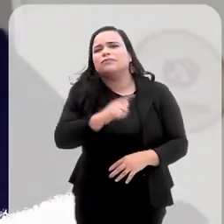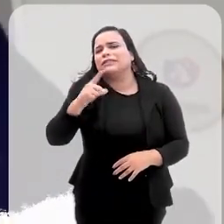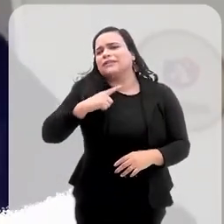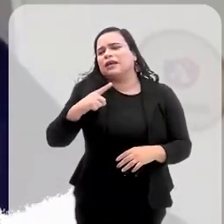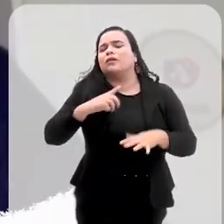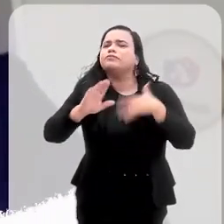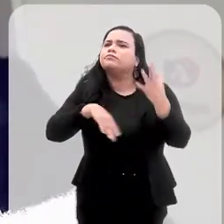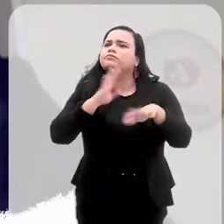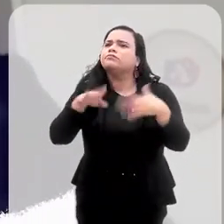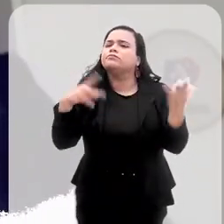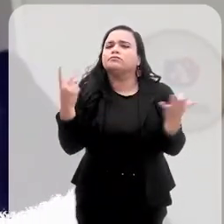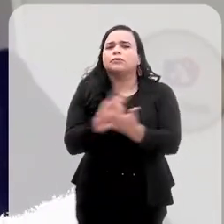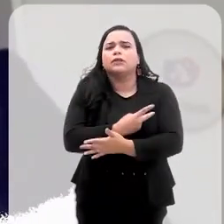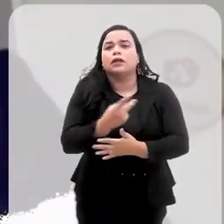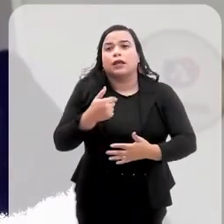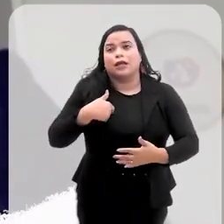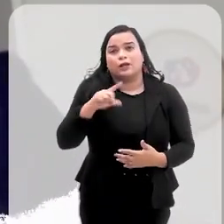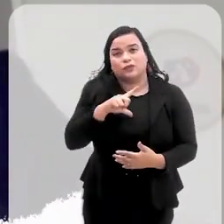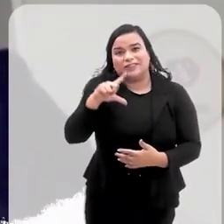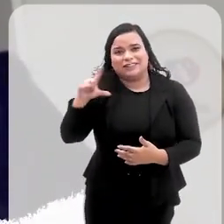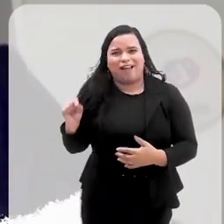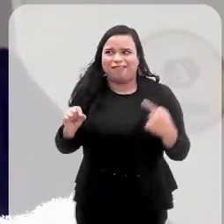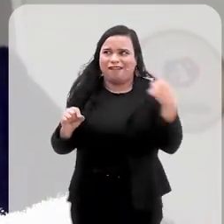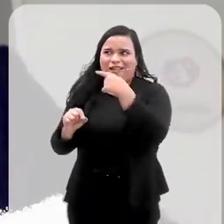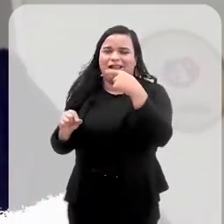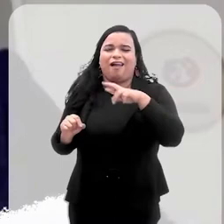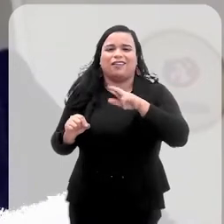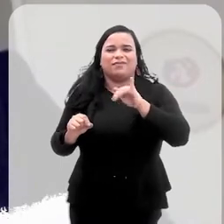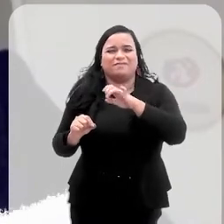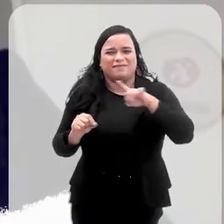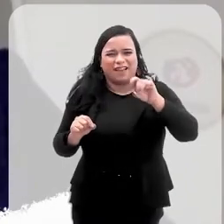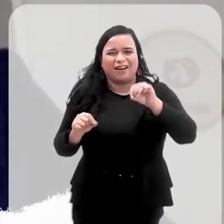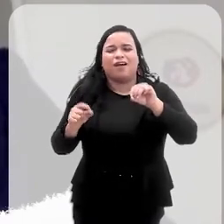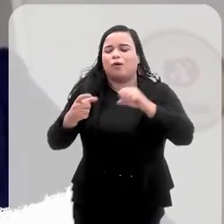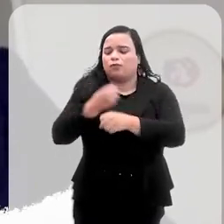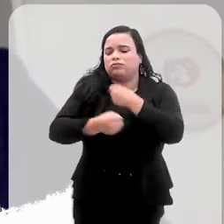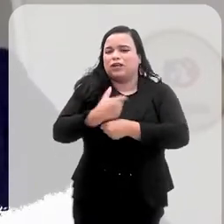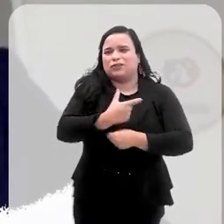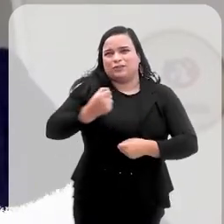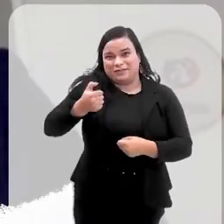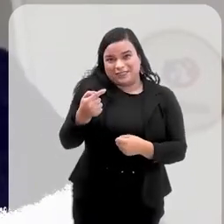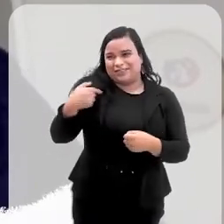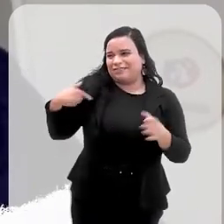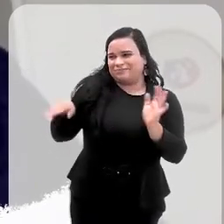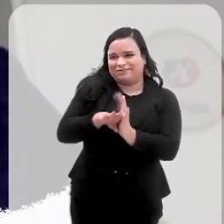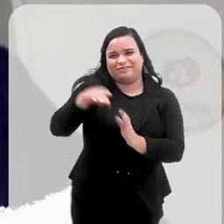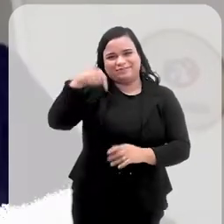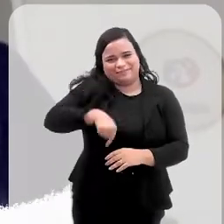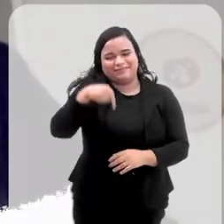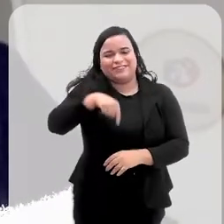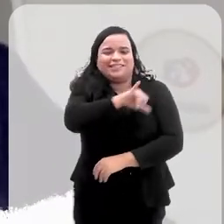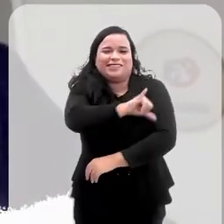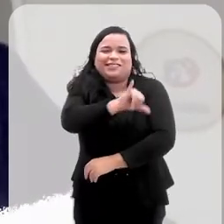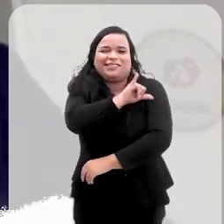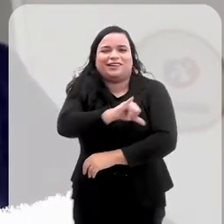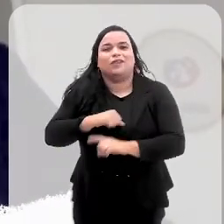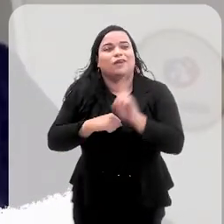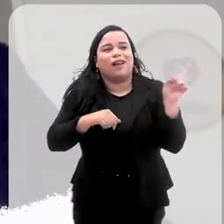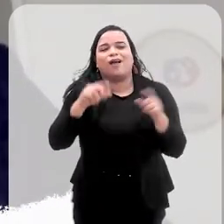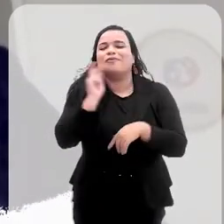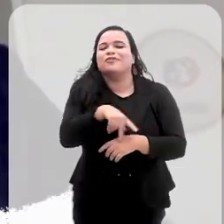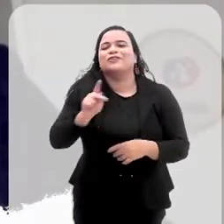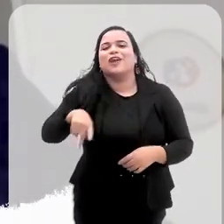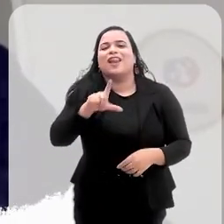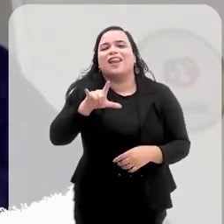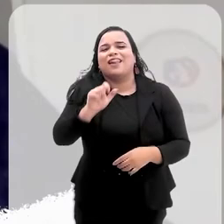de Ribeirão, vim para o Rio em 2007, né, fazendo meu pós-doc aqui na UERJ, com a professora Leila Nunes. Né, nossa grande